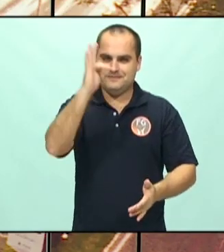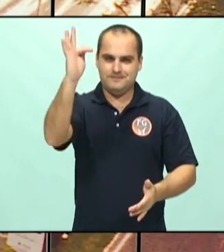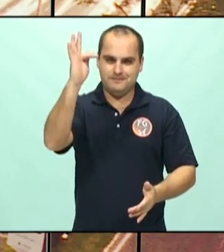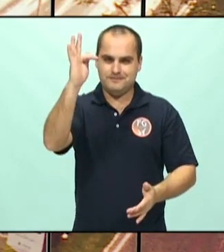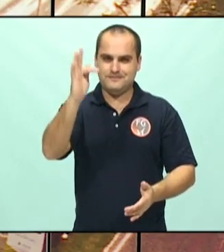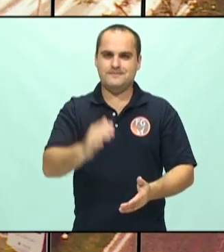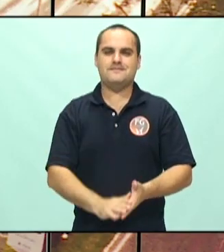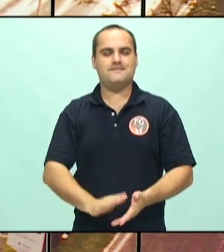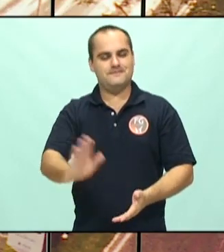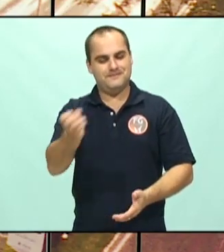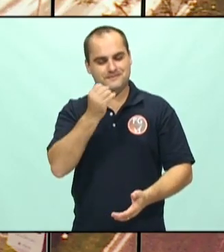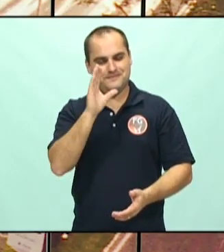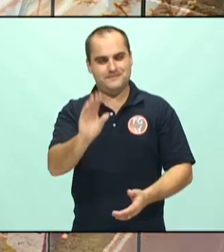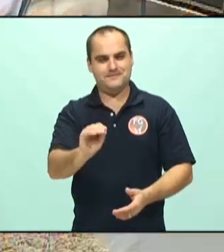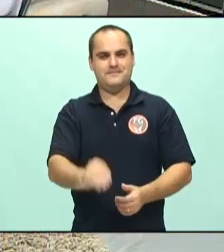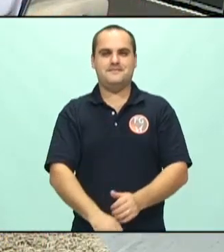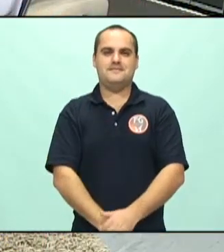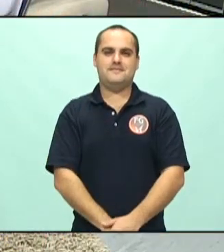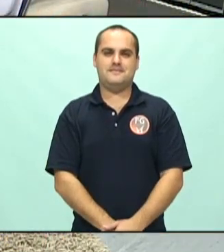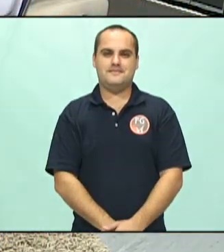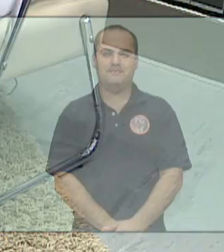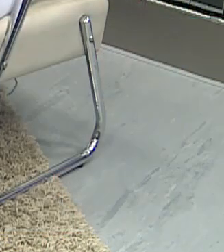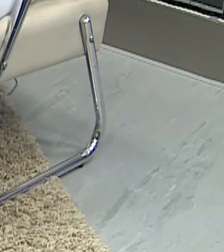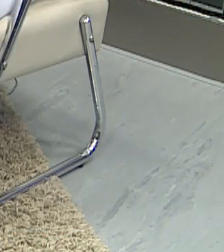próximo programa boa noite